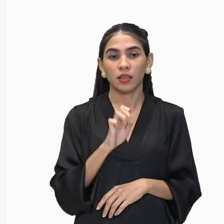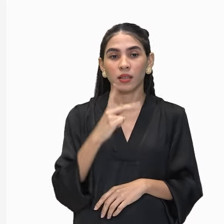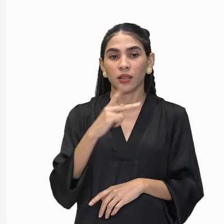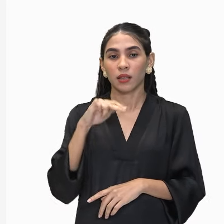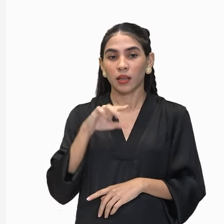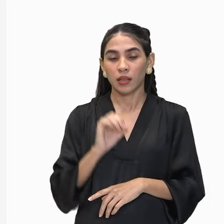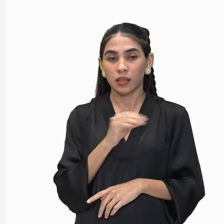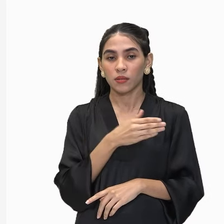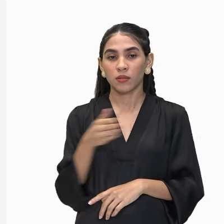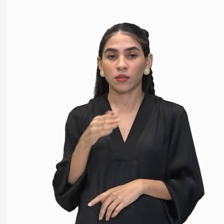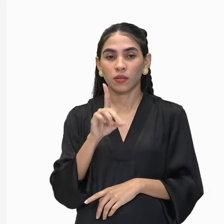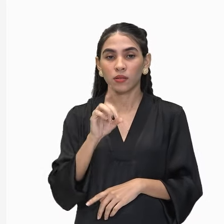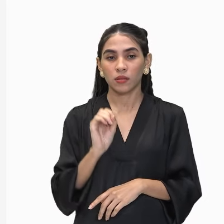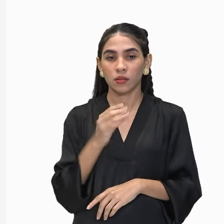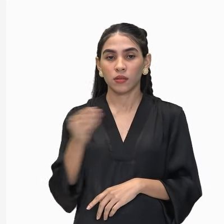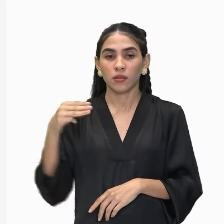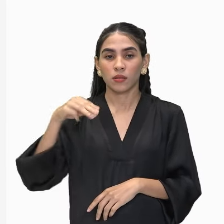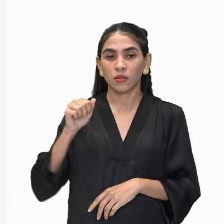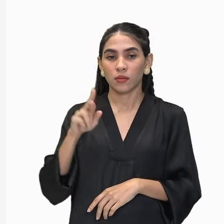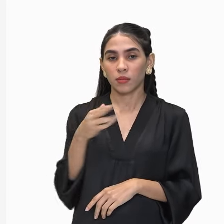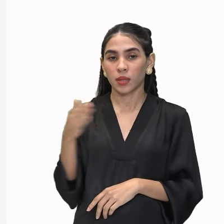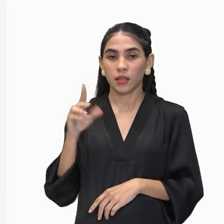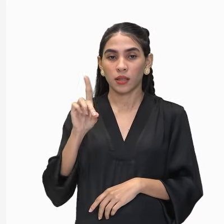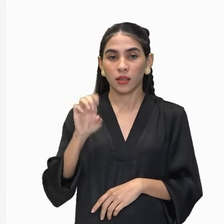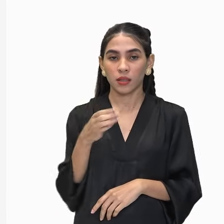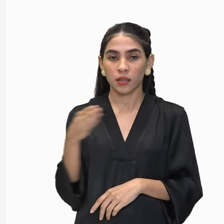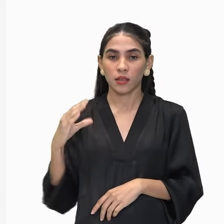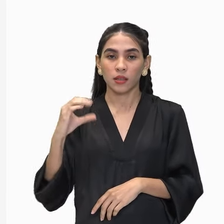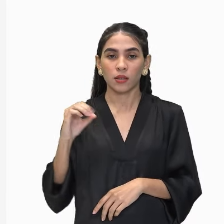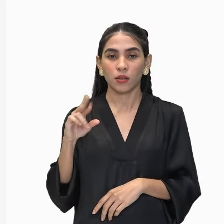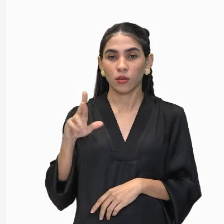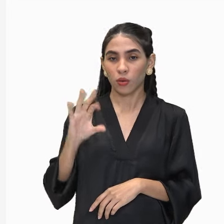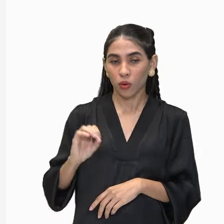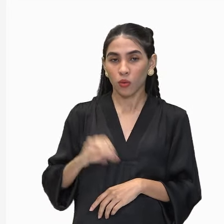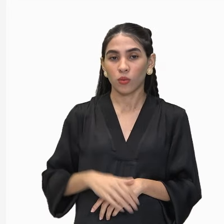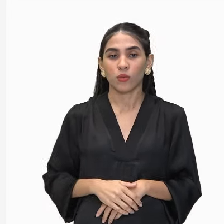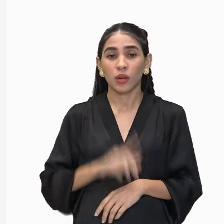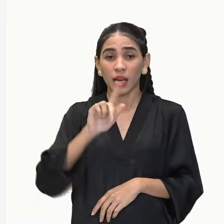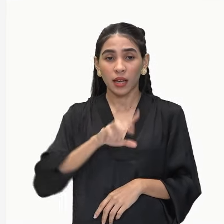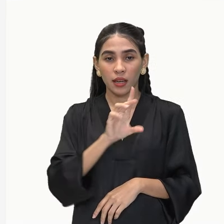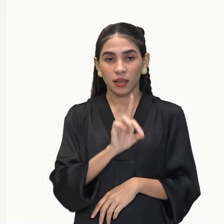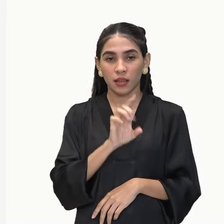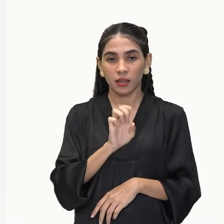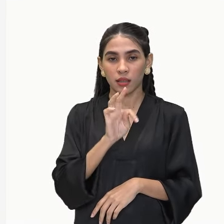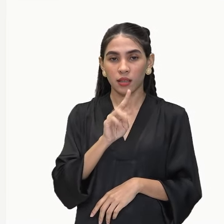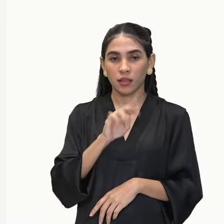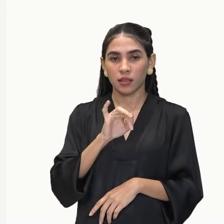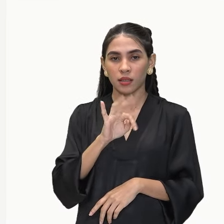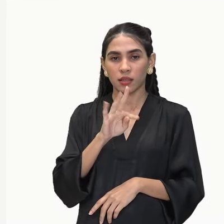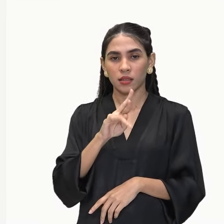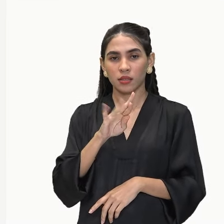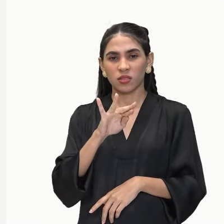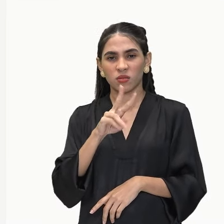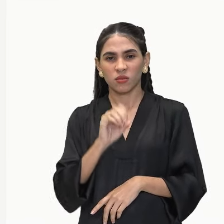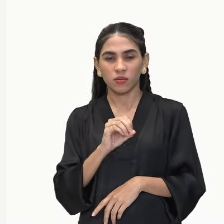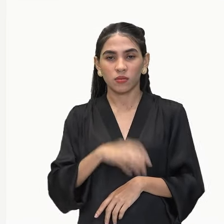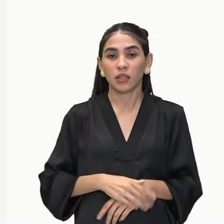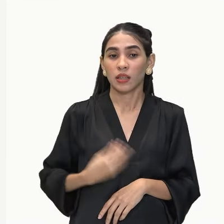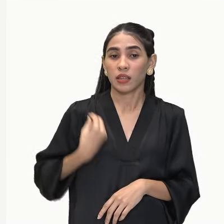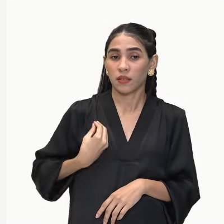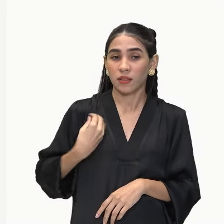mar de couro. Ele é detrívoro e vive em áreas de manguezais. A característica de